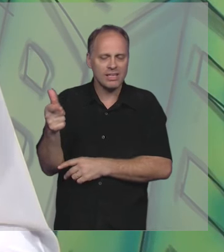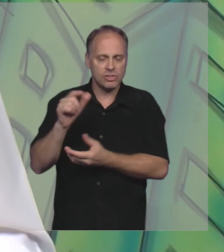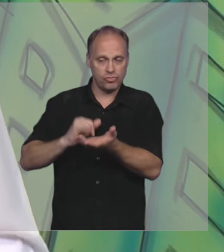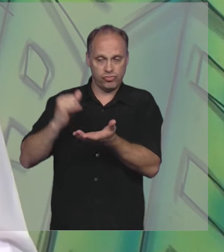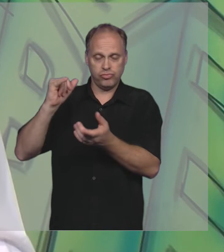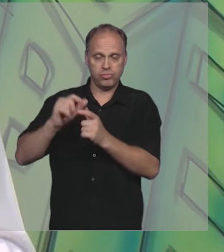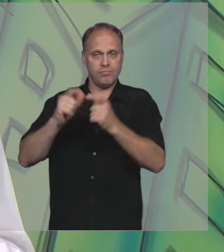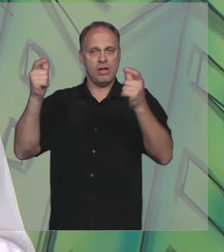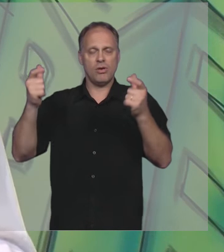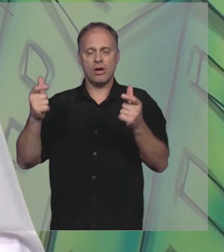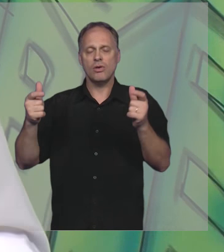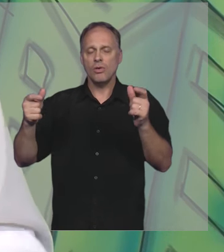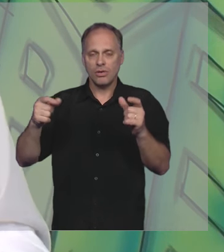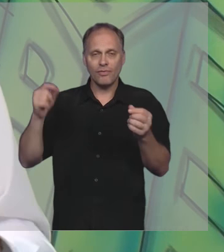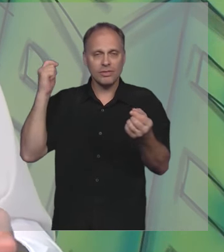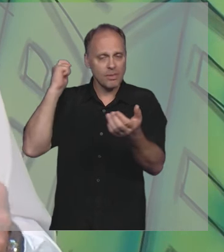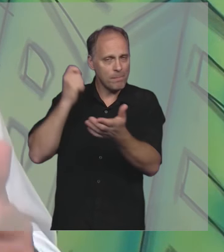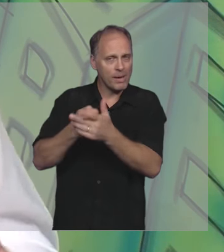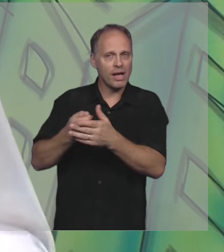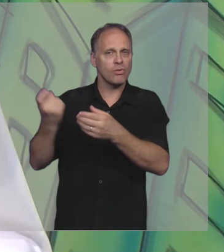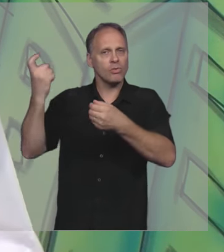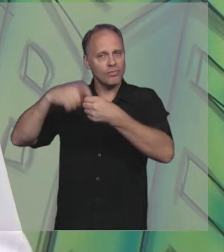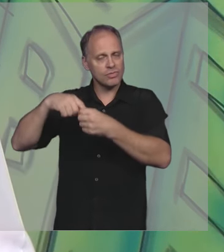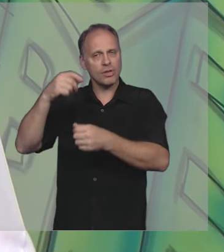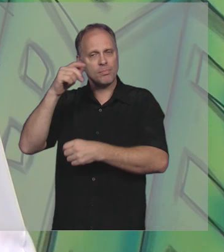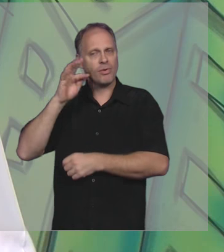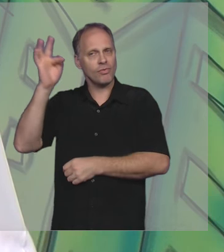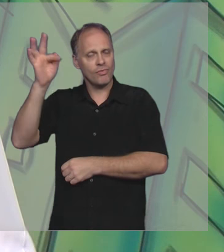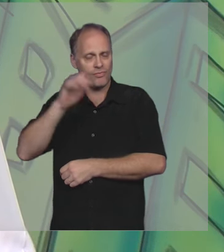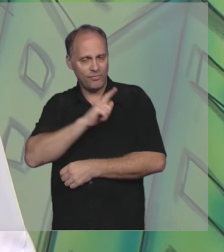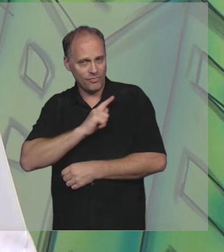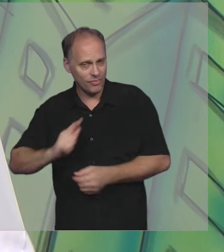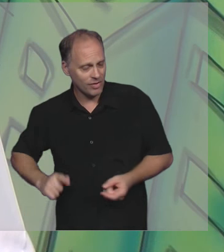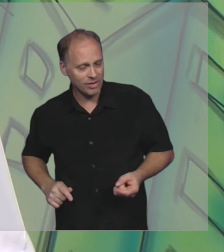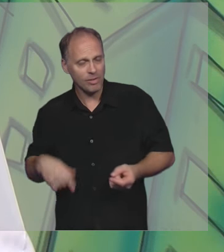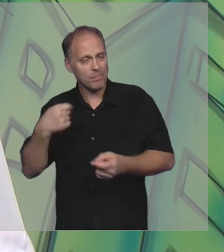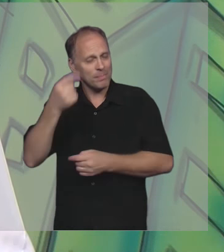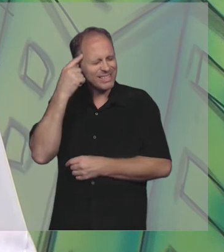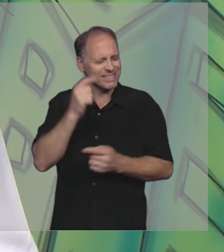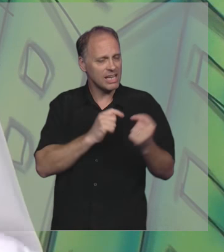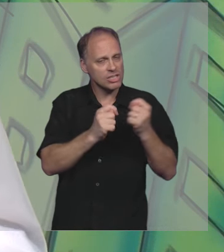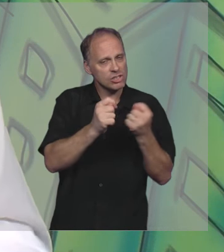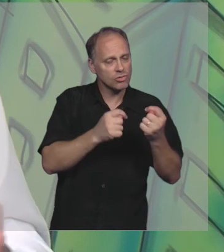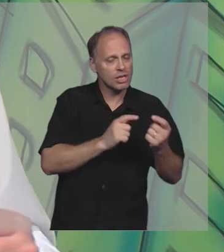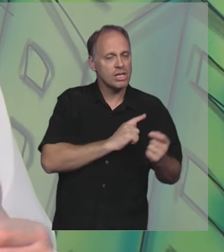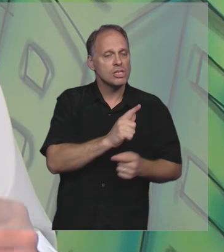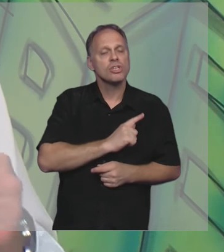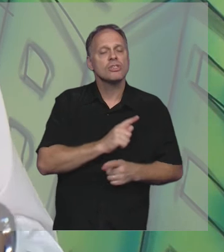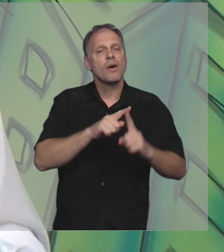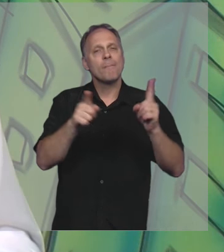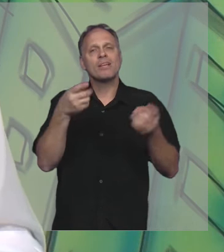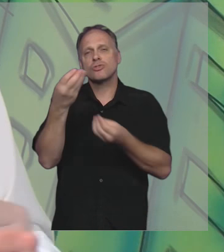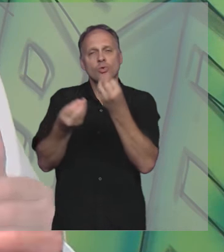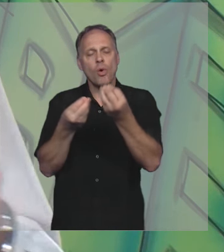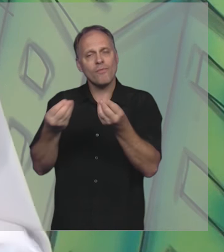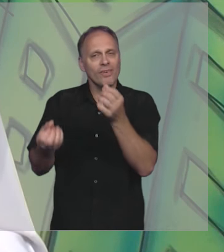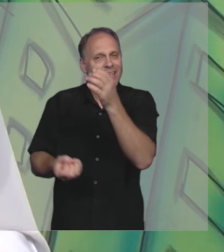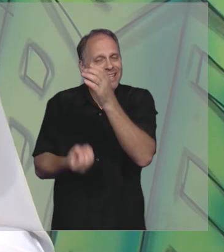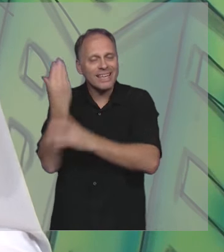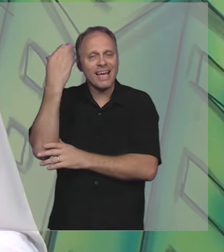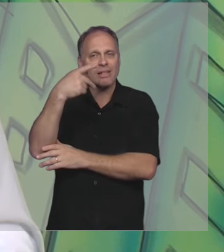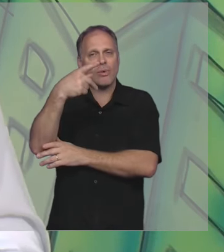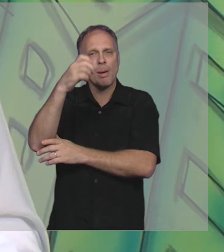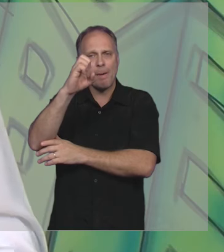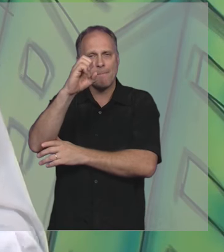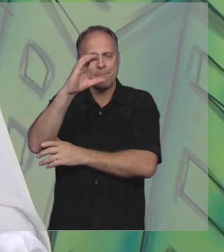uma oneração direta para o município, aí tu conseguiria pensar em fazer gestão. Agora, da forma como foi idealizada